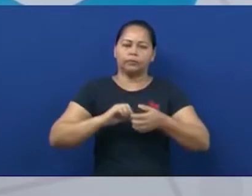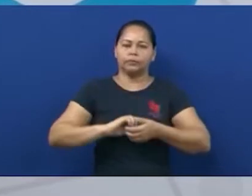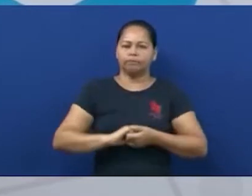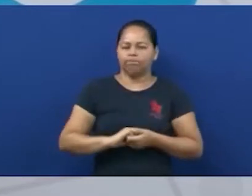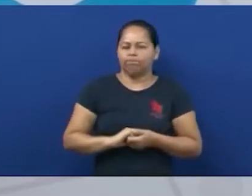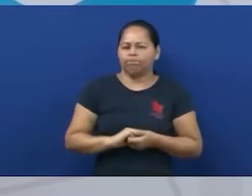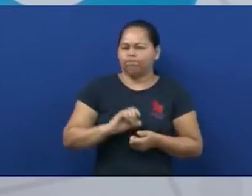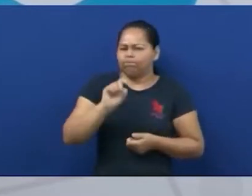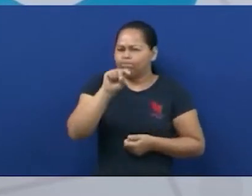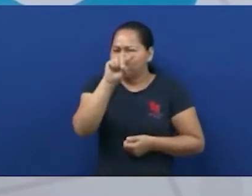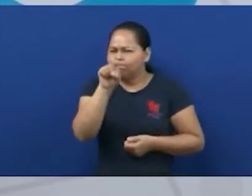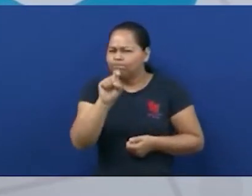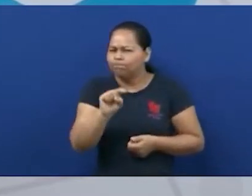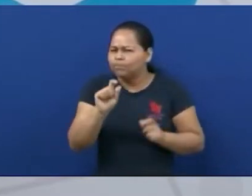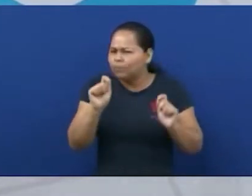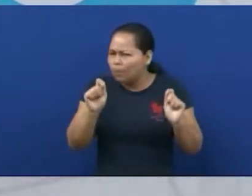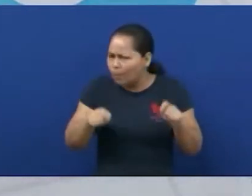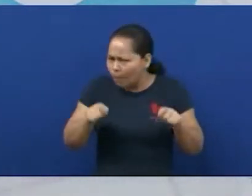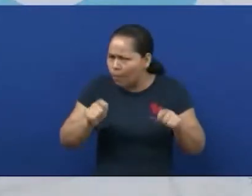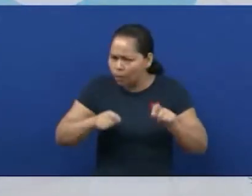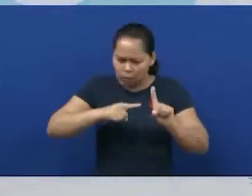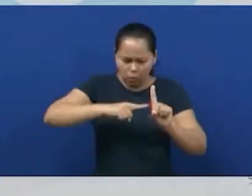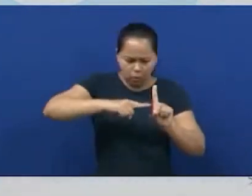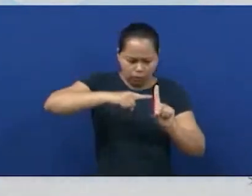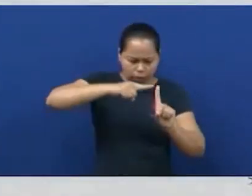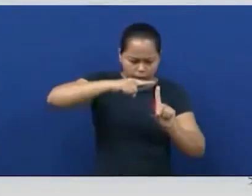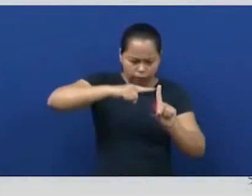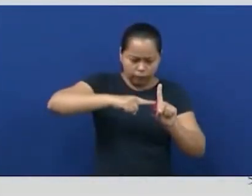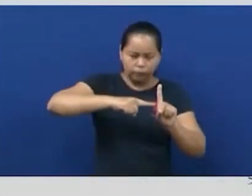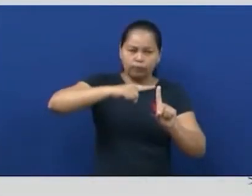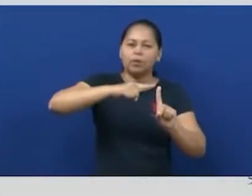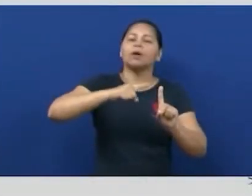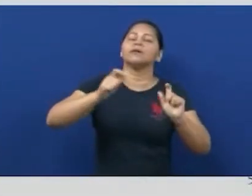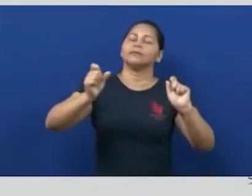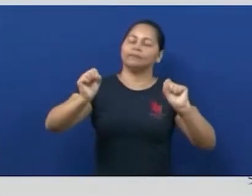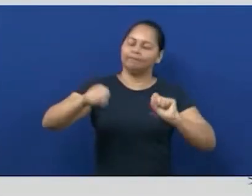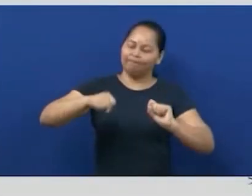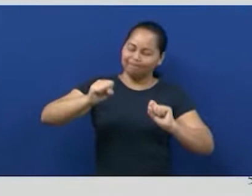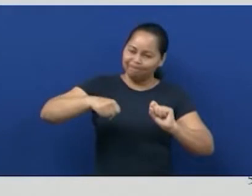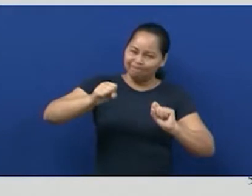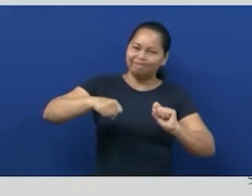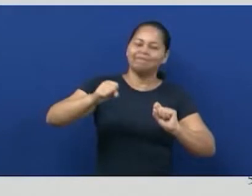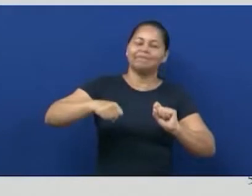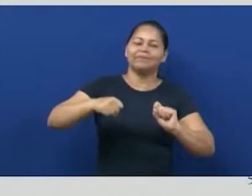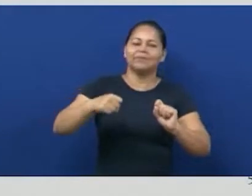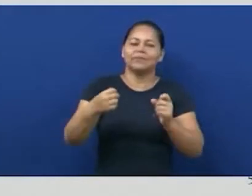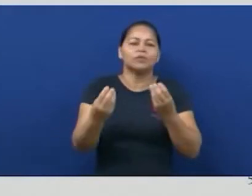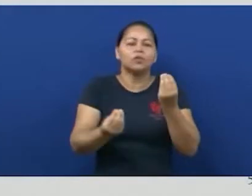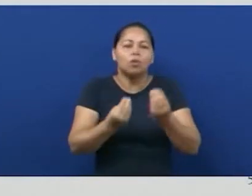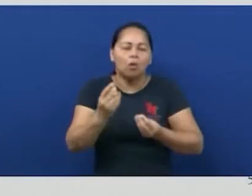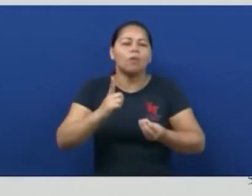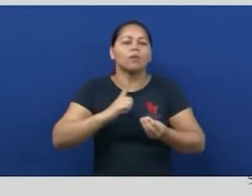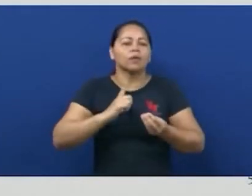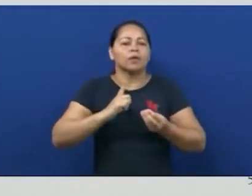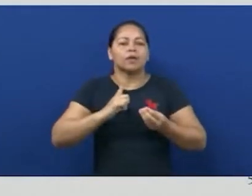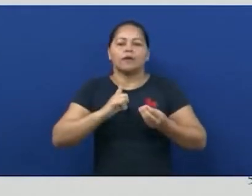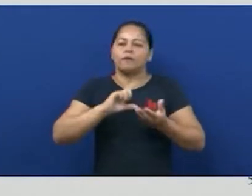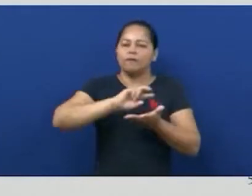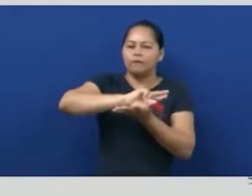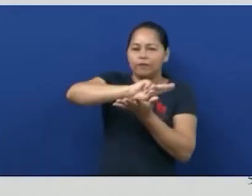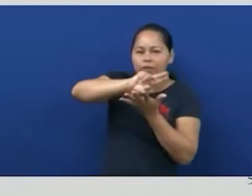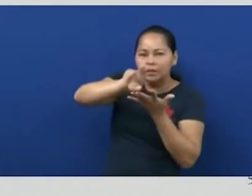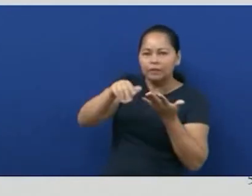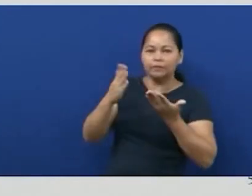Será que a gente pode medir a temperatura? Podemos sim. Através de quê? De equipamentos chamados